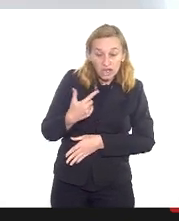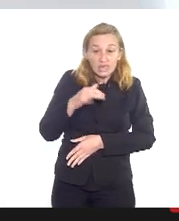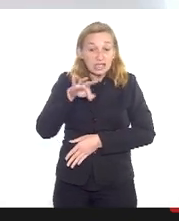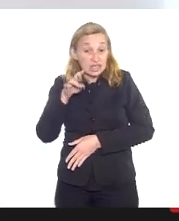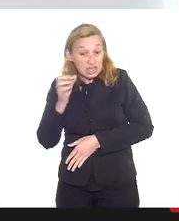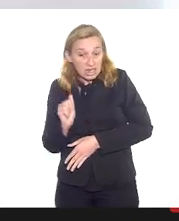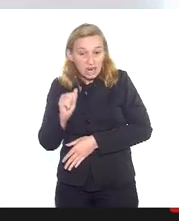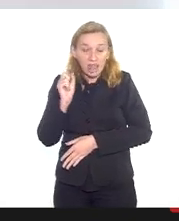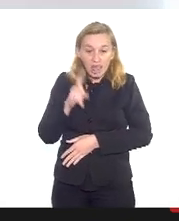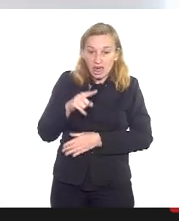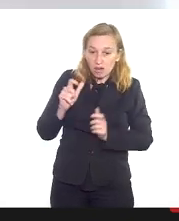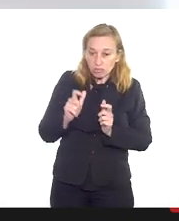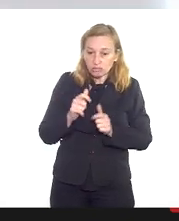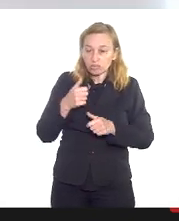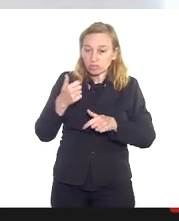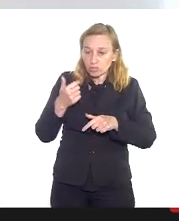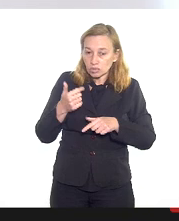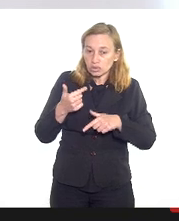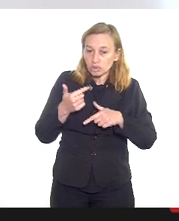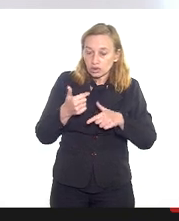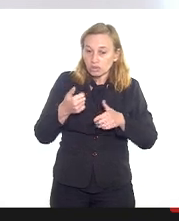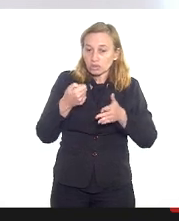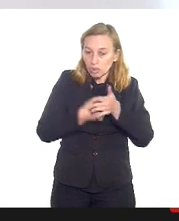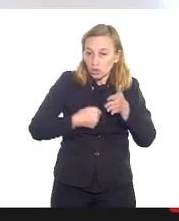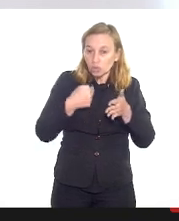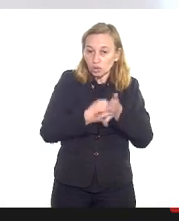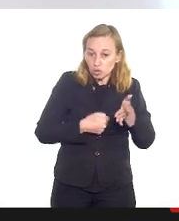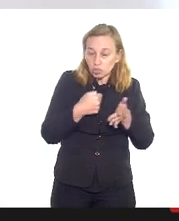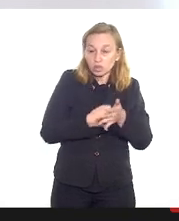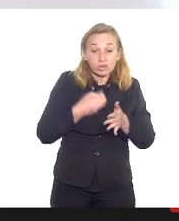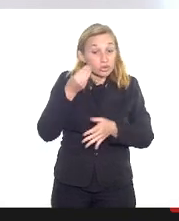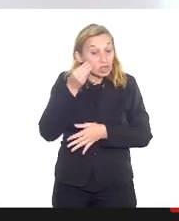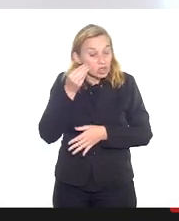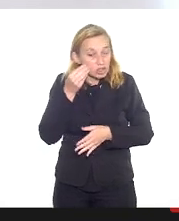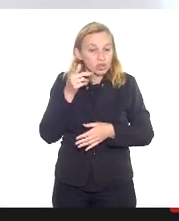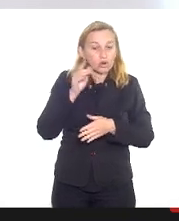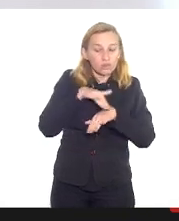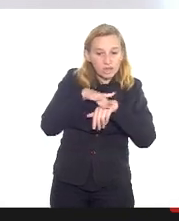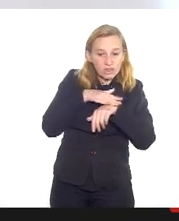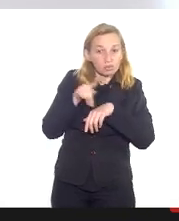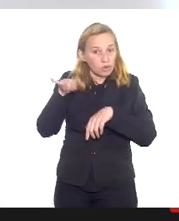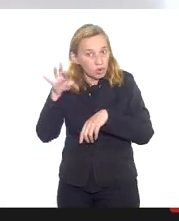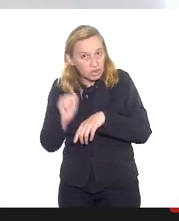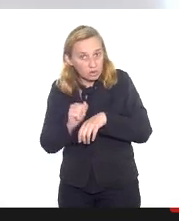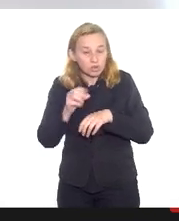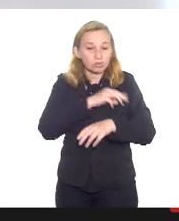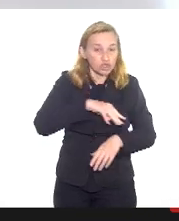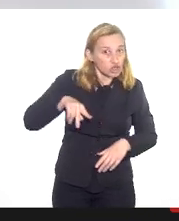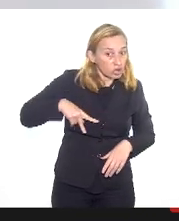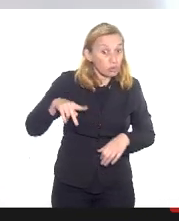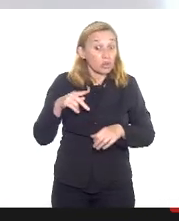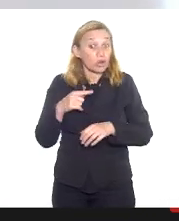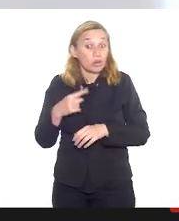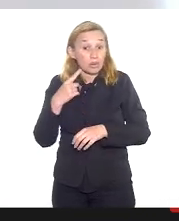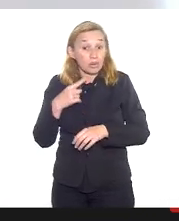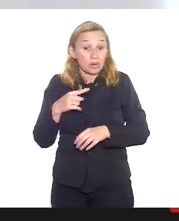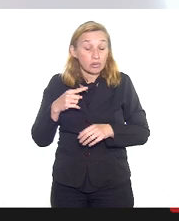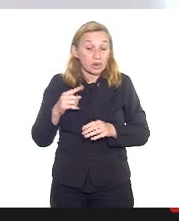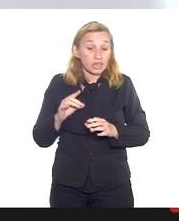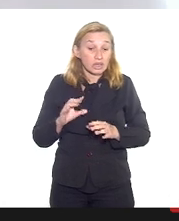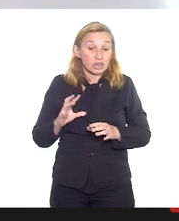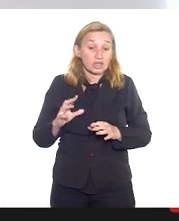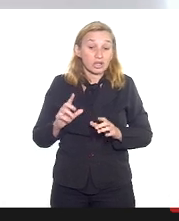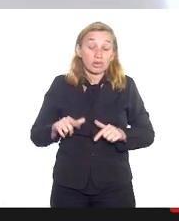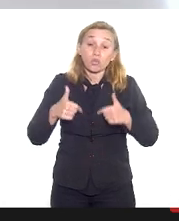é uma missão, o Nelson já deu isso, está tentando, está conversando com a Procuradoria, está conversando com o Ministério Público, para que ele seja